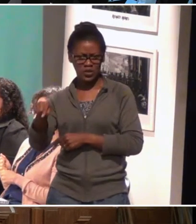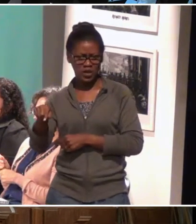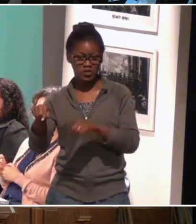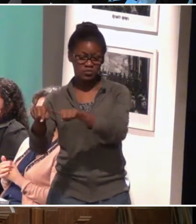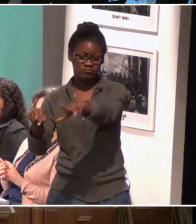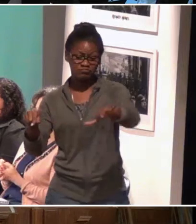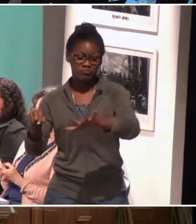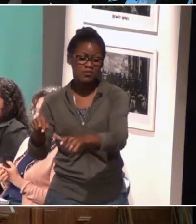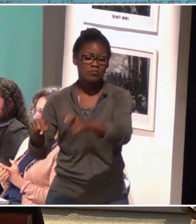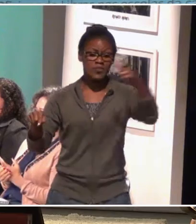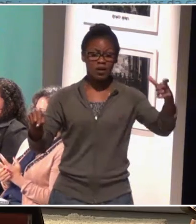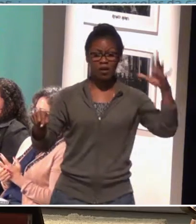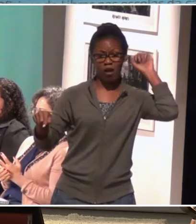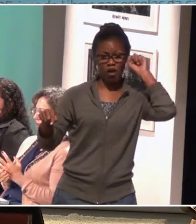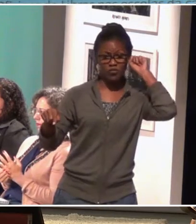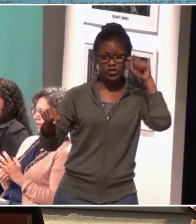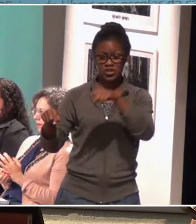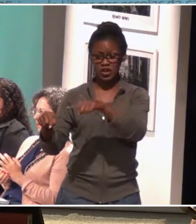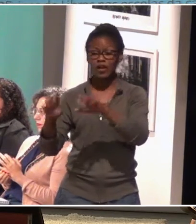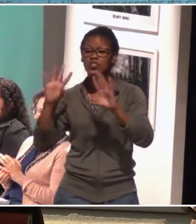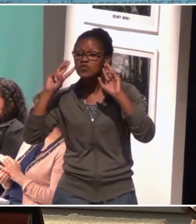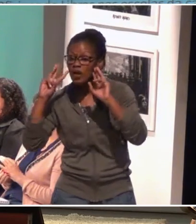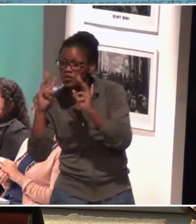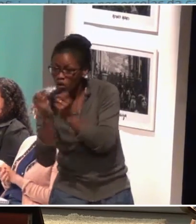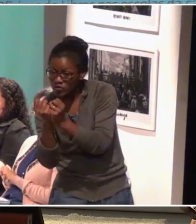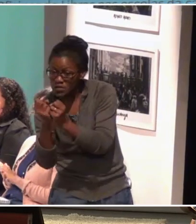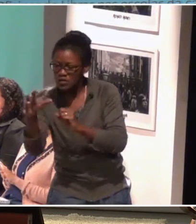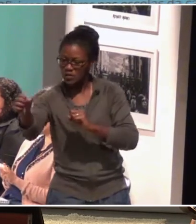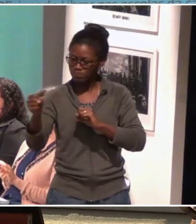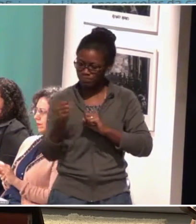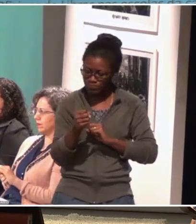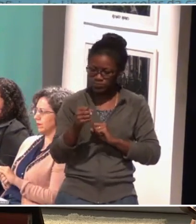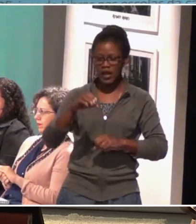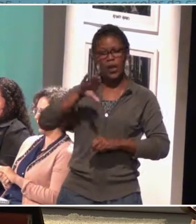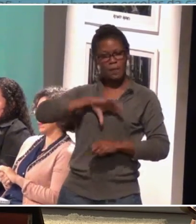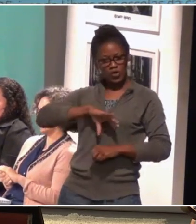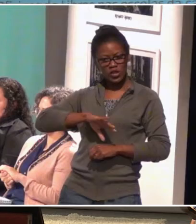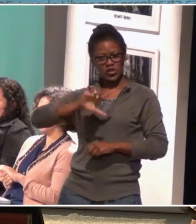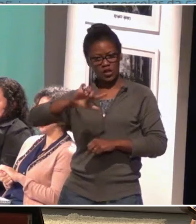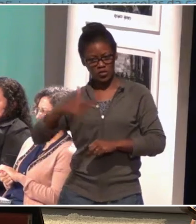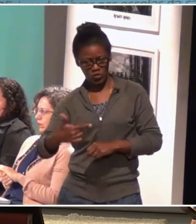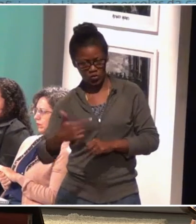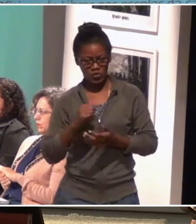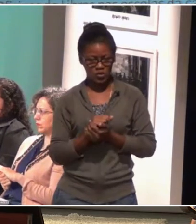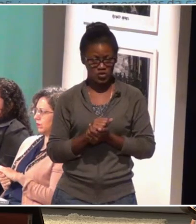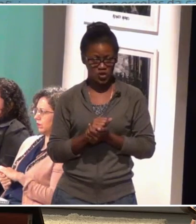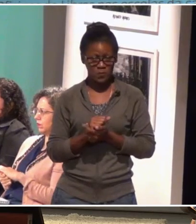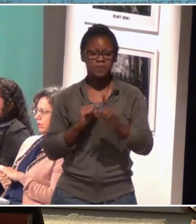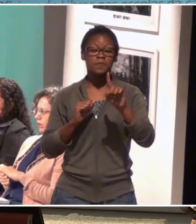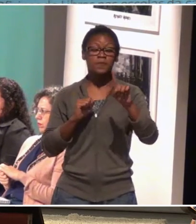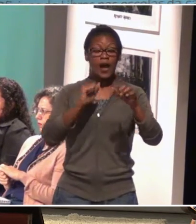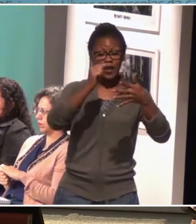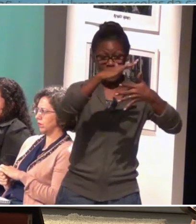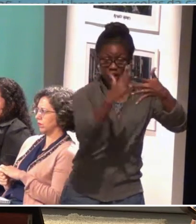ouvinte, aí o trabalho que é feito nessa oficina entra como L2, que é para o público ouvinte.